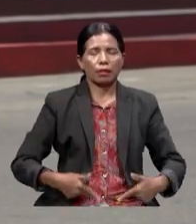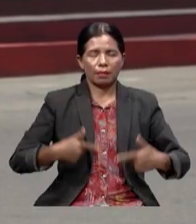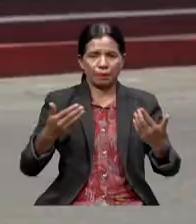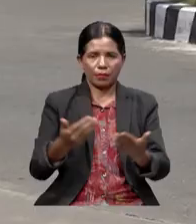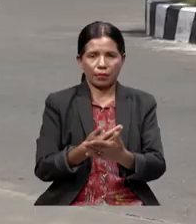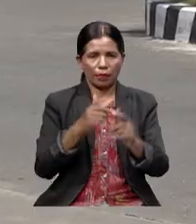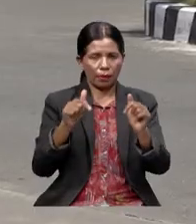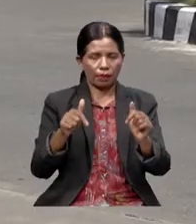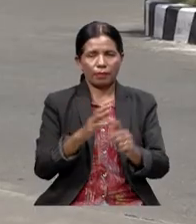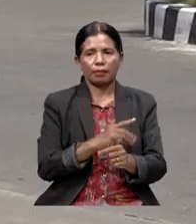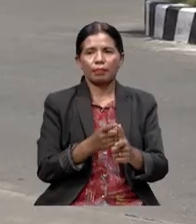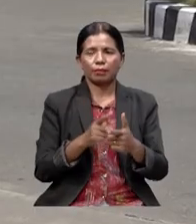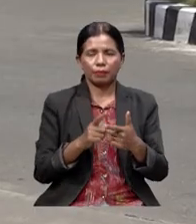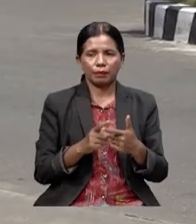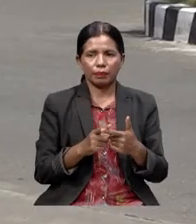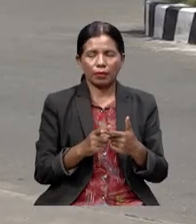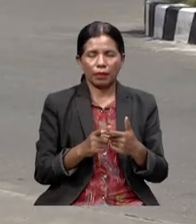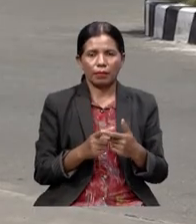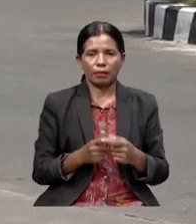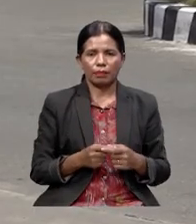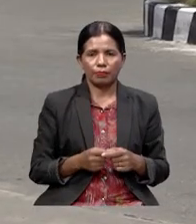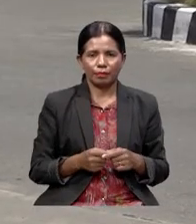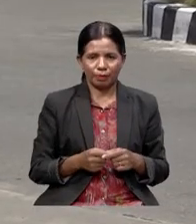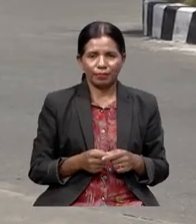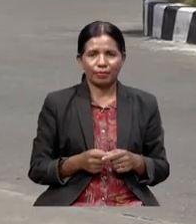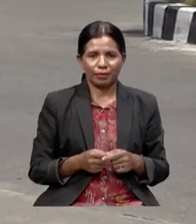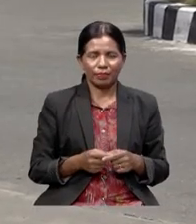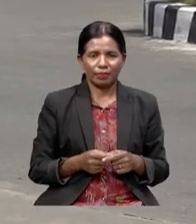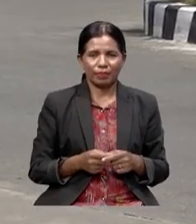fon idane. Equipa cobertura, GMN.